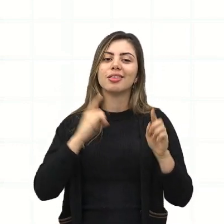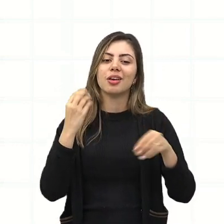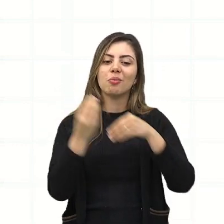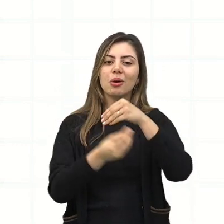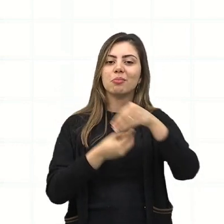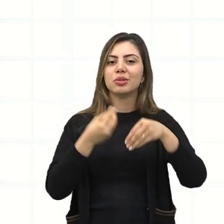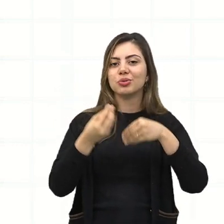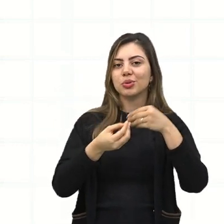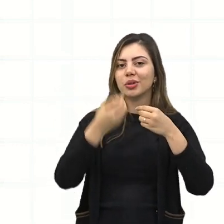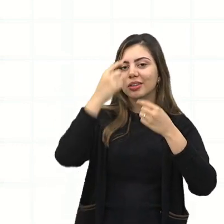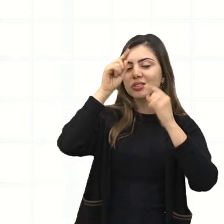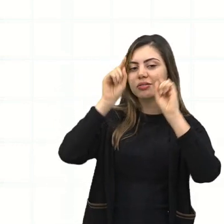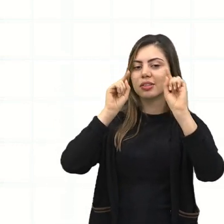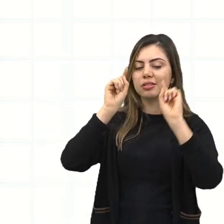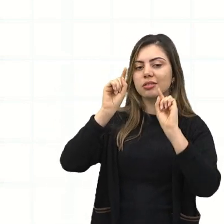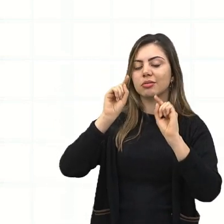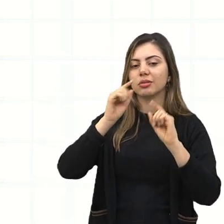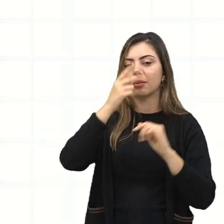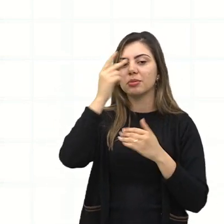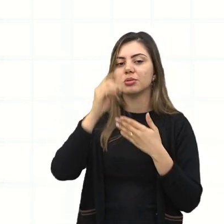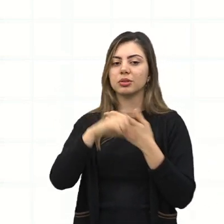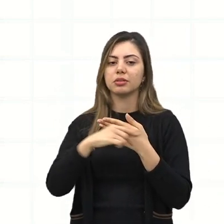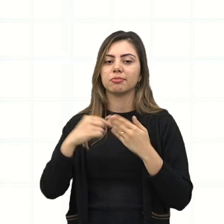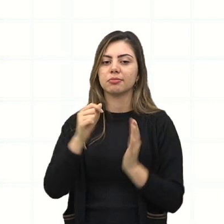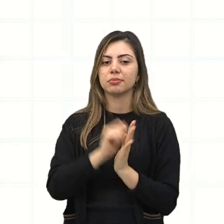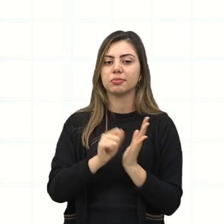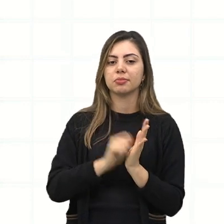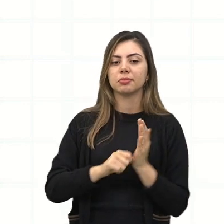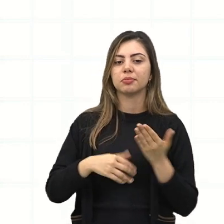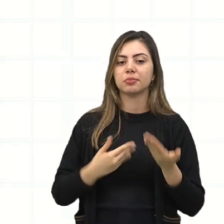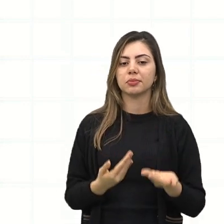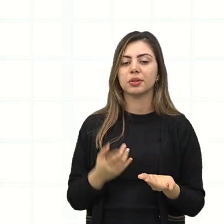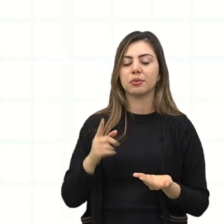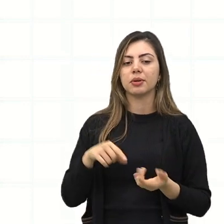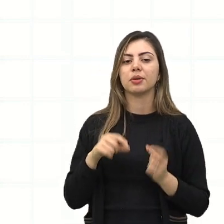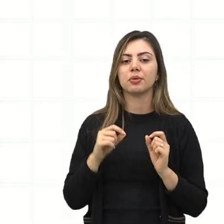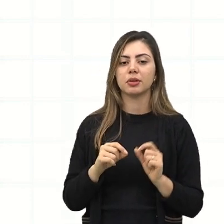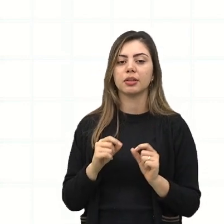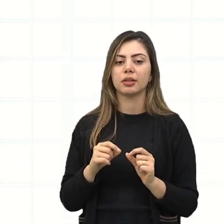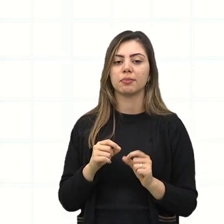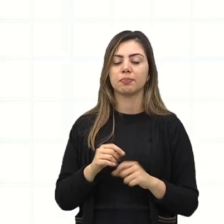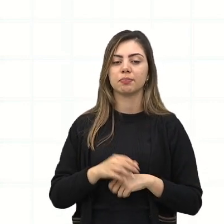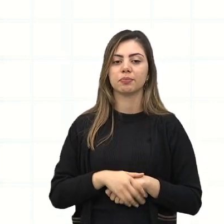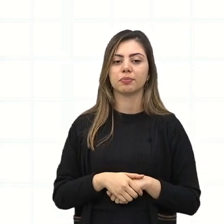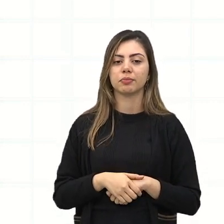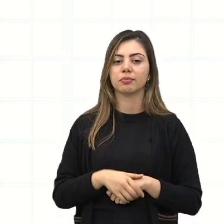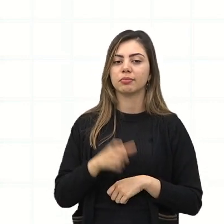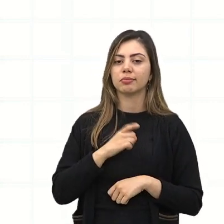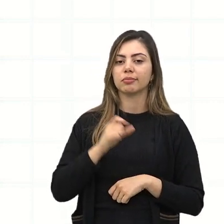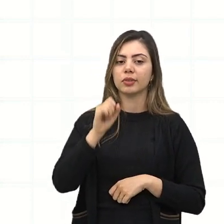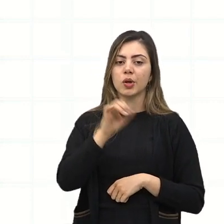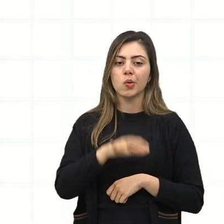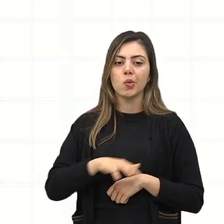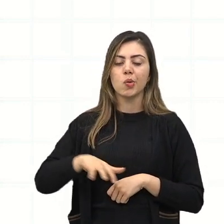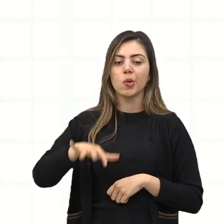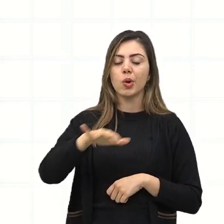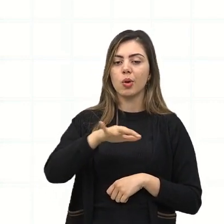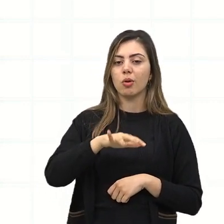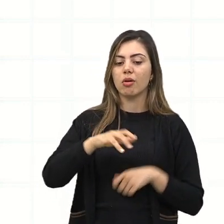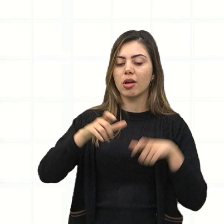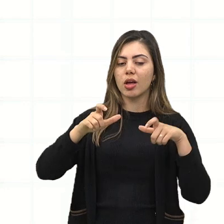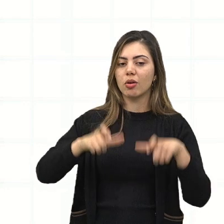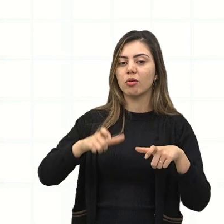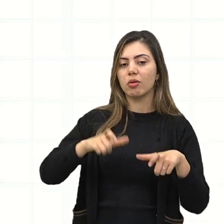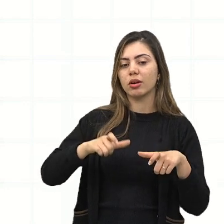pelo artista. Dessa forma, a crônica narrativa aborda o campo ficcional, olha só, campo ficcional de ficção, daquilo que não